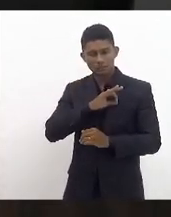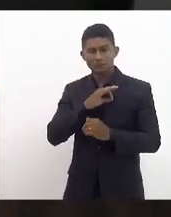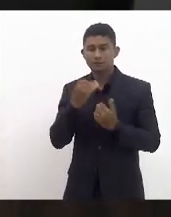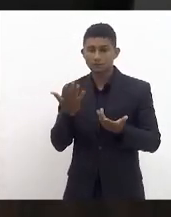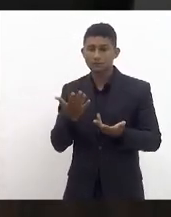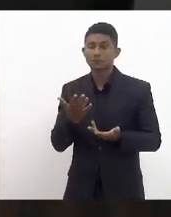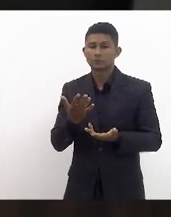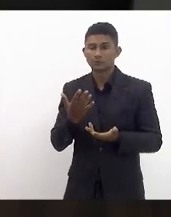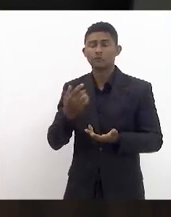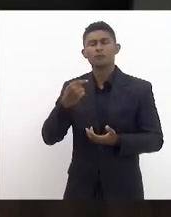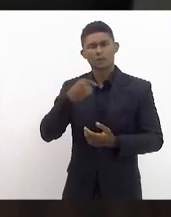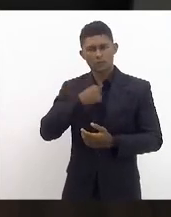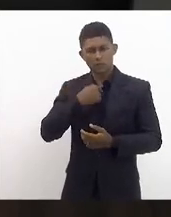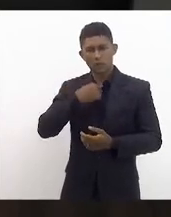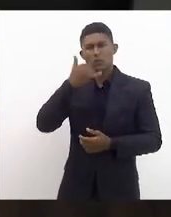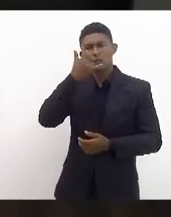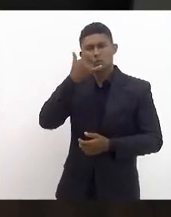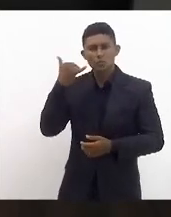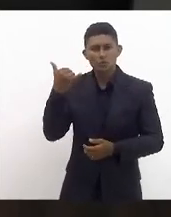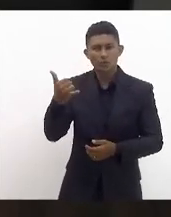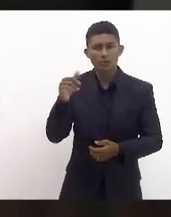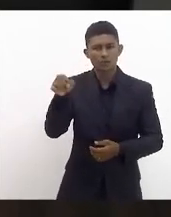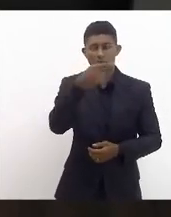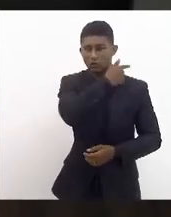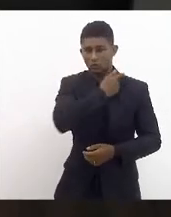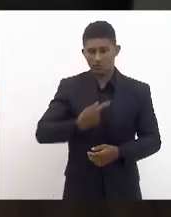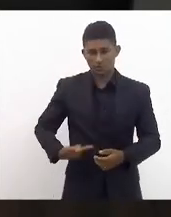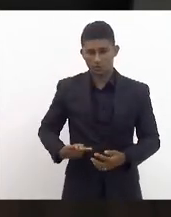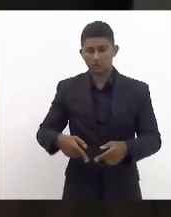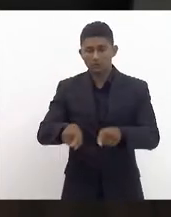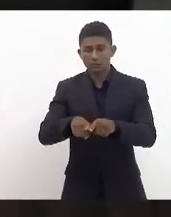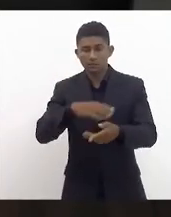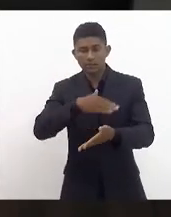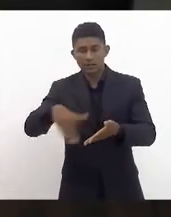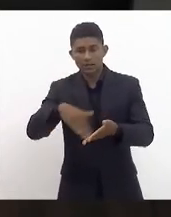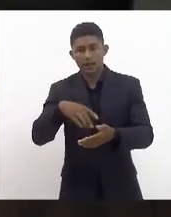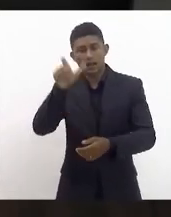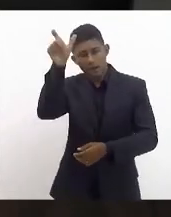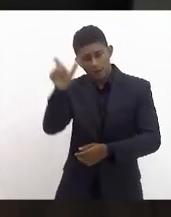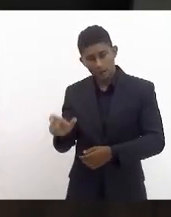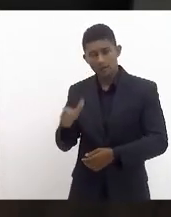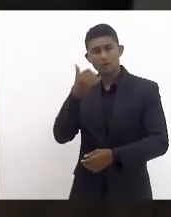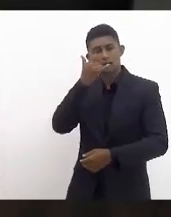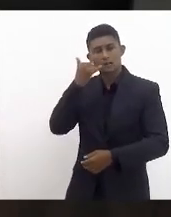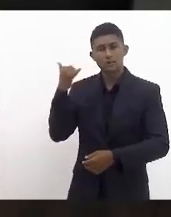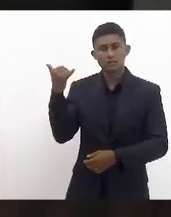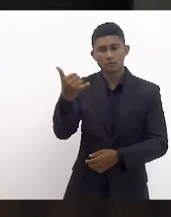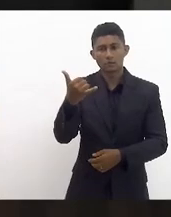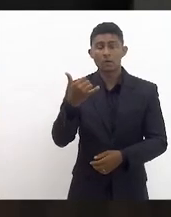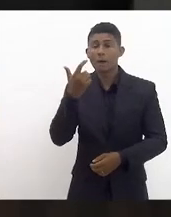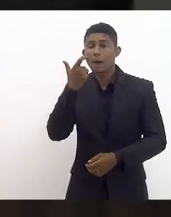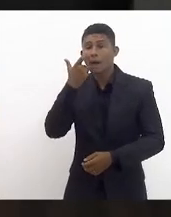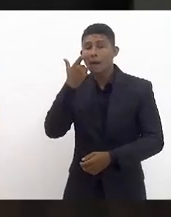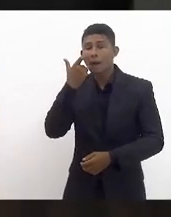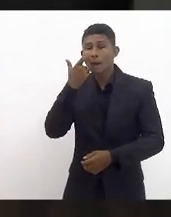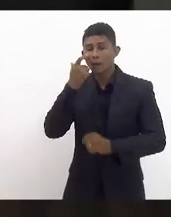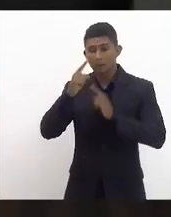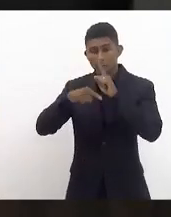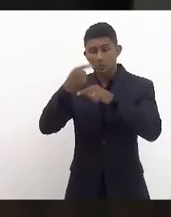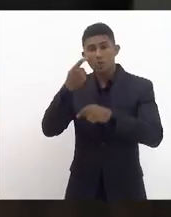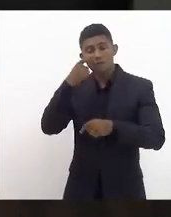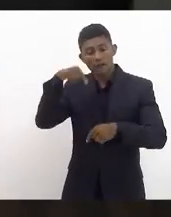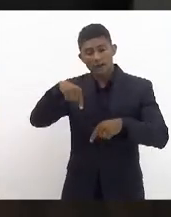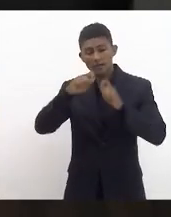eu me dispus, liguei para o governador, para o secretário, porque aí vamos fazer depois um compromisso com a